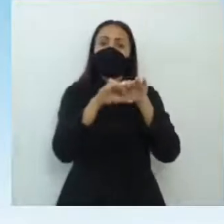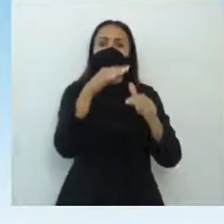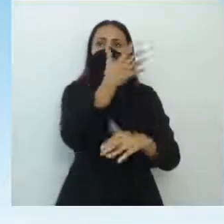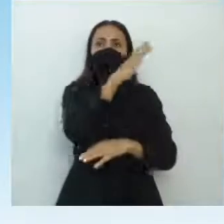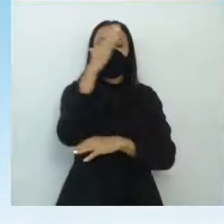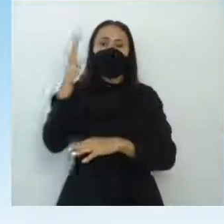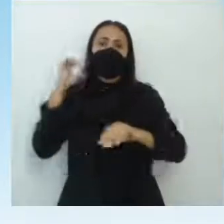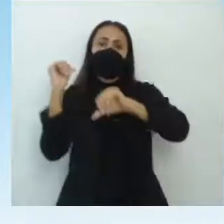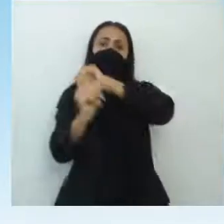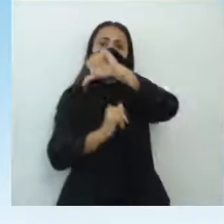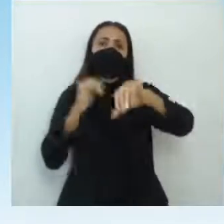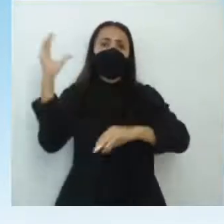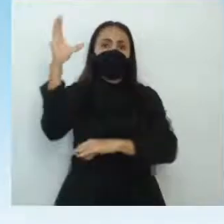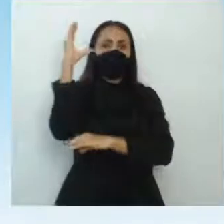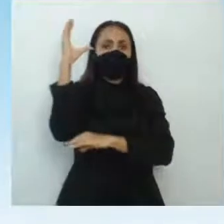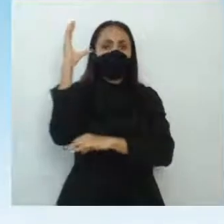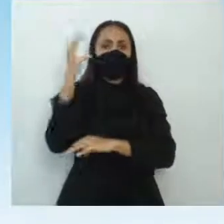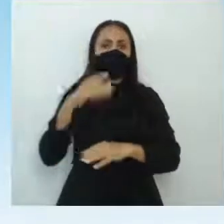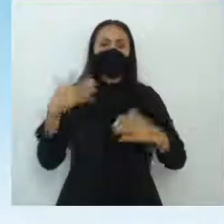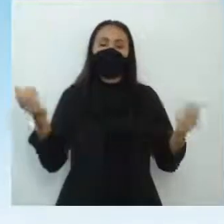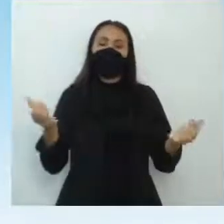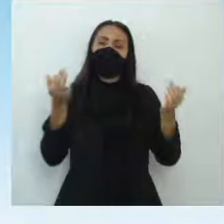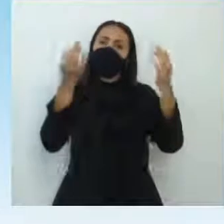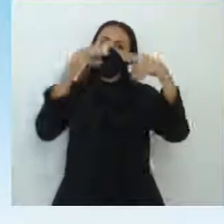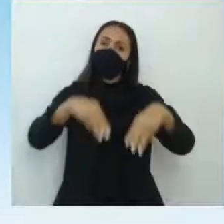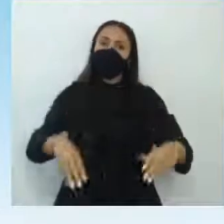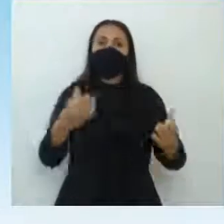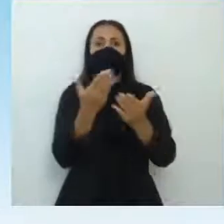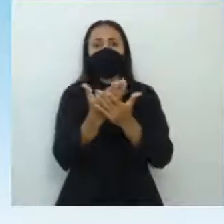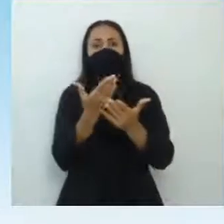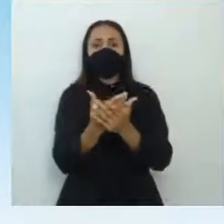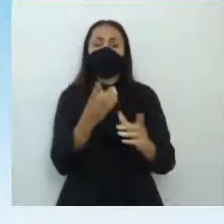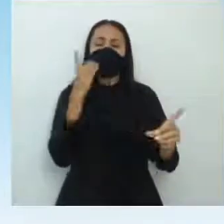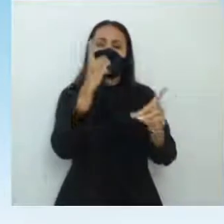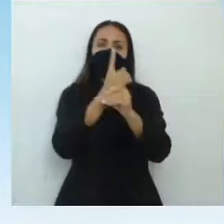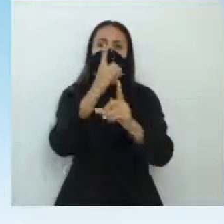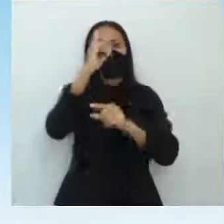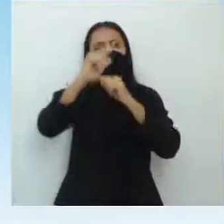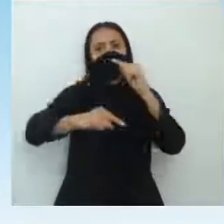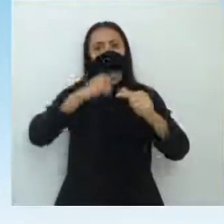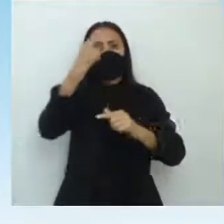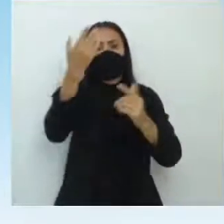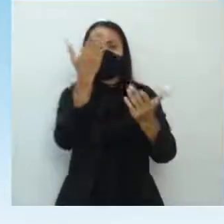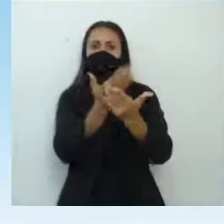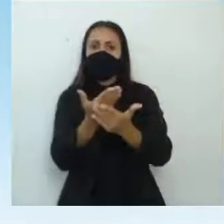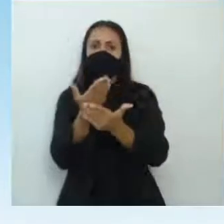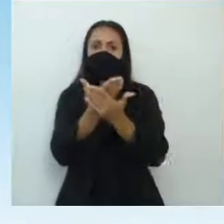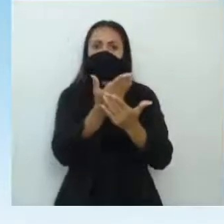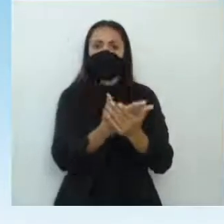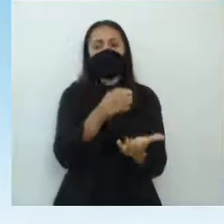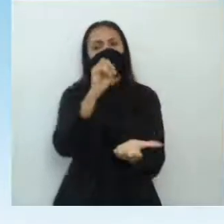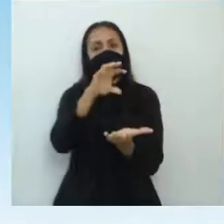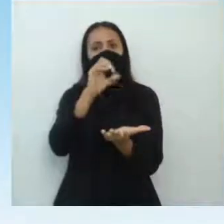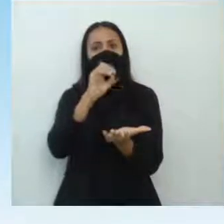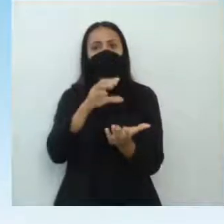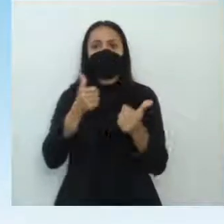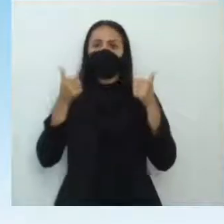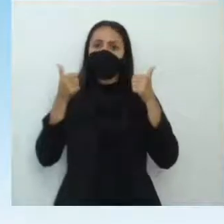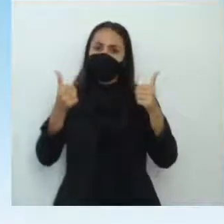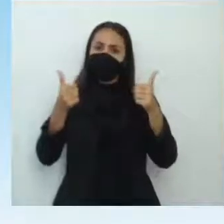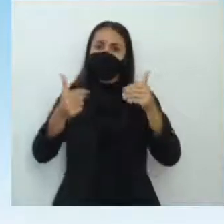as alterações climáticas. Eu vou ficando por aqui e a gente se encontra aí na próxima aula do EducaPE.